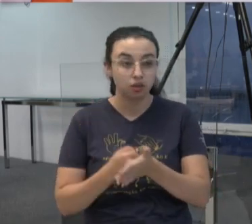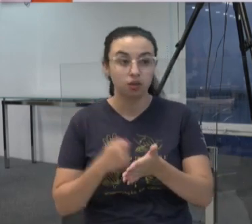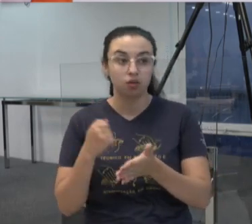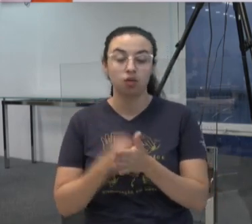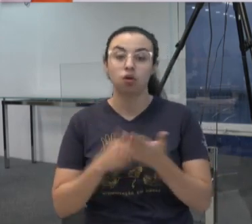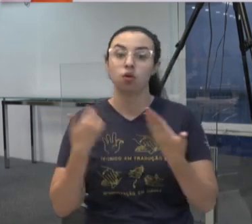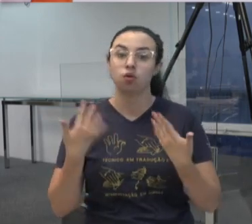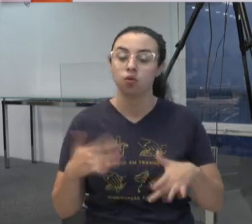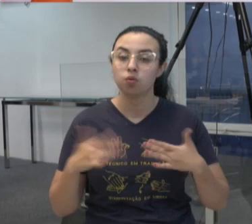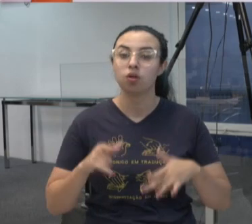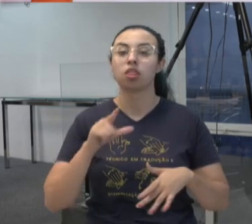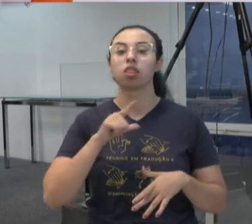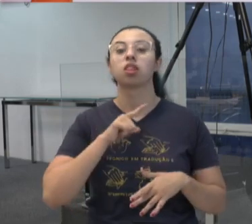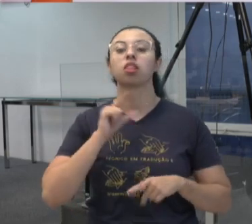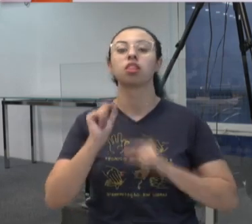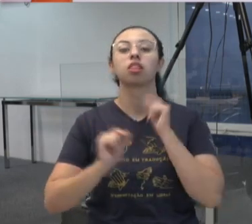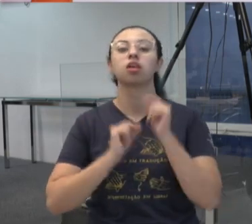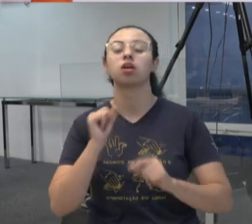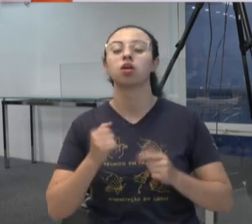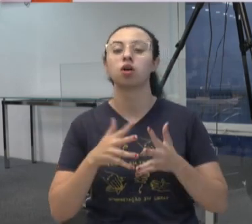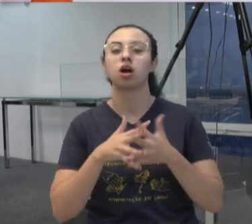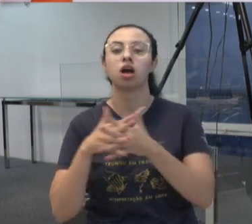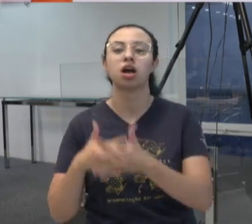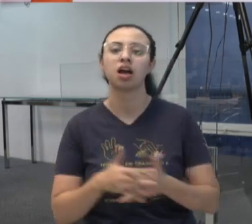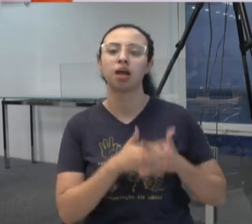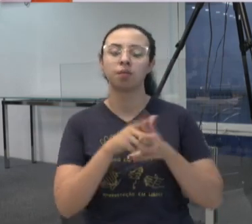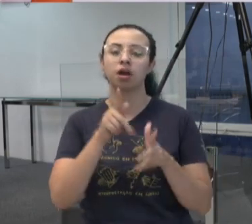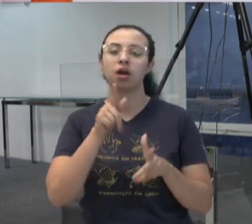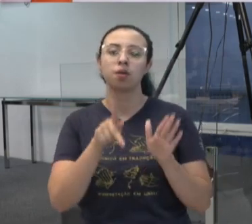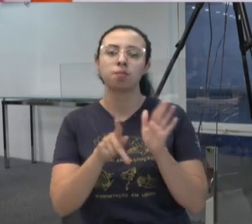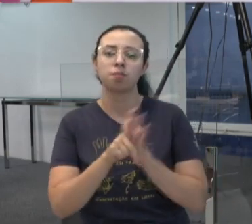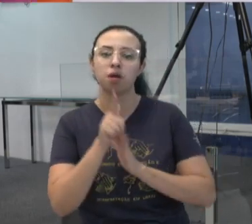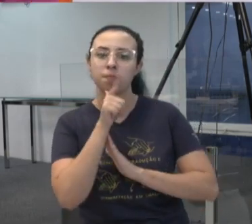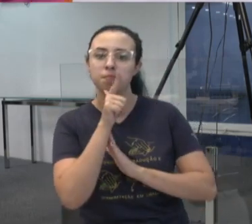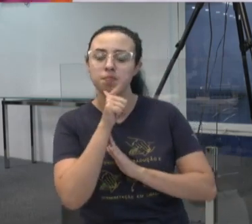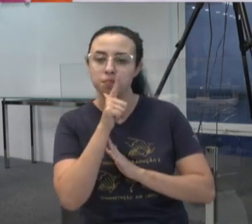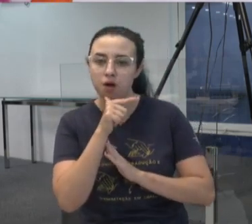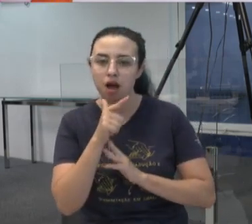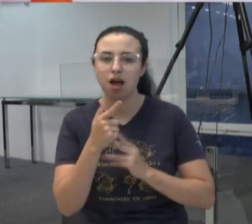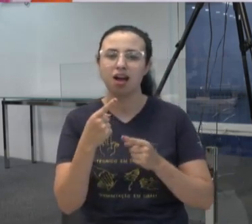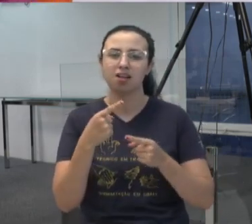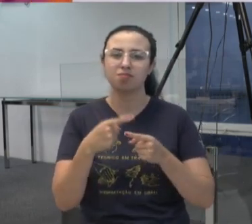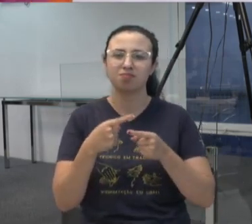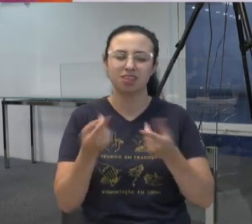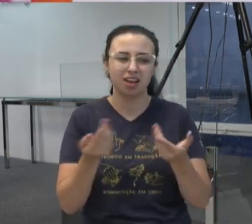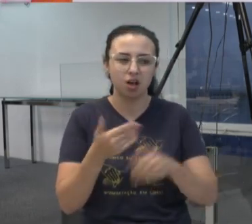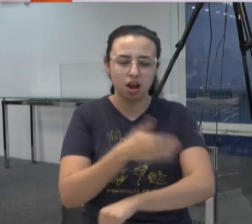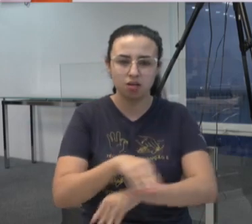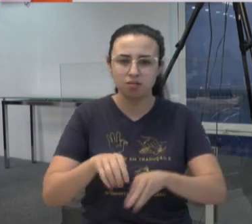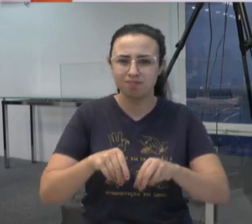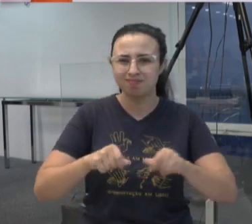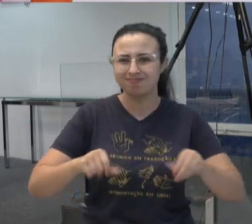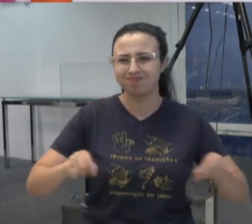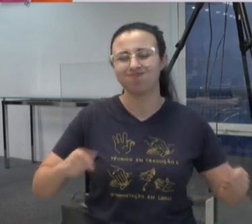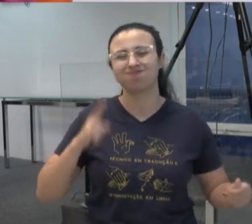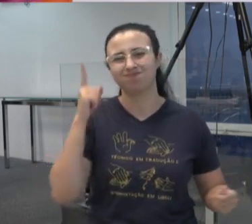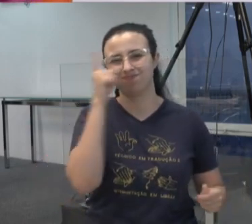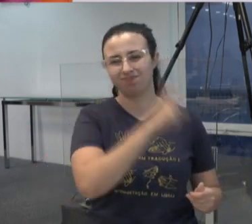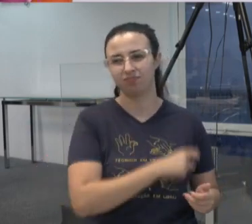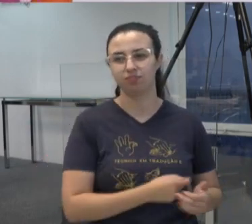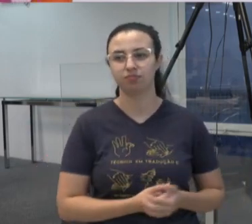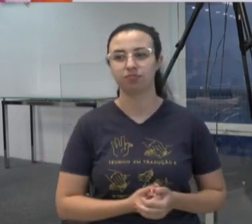para caminhar um pipa de manhã e de tarde, porque ninguém aguenta a poeira, ainda mais vocês que pagaram pelo calçamento e tem a poeira, né? Dando sequência, senhor